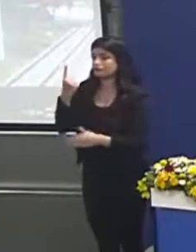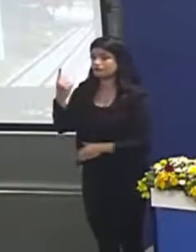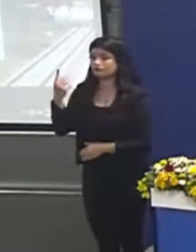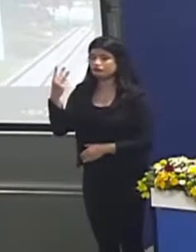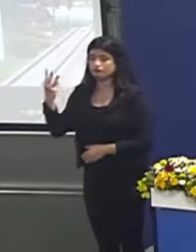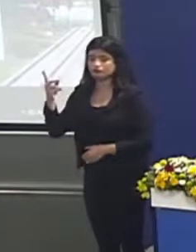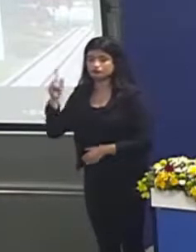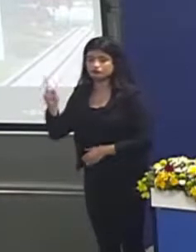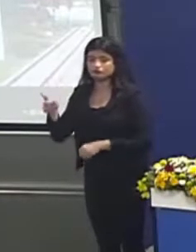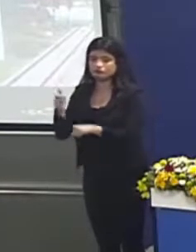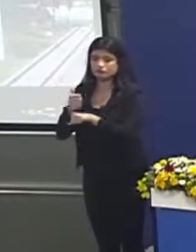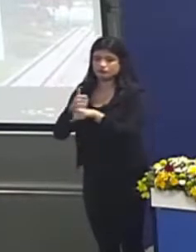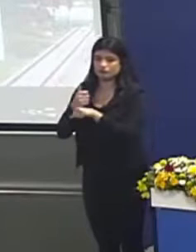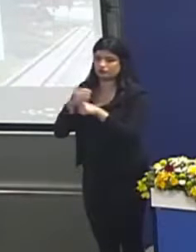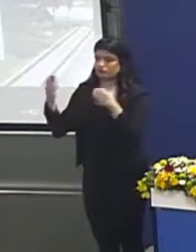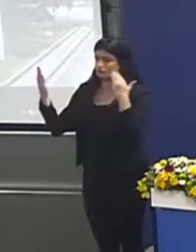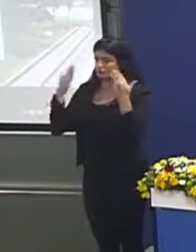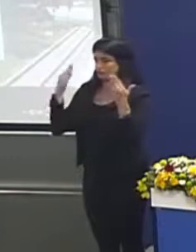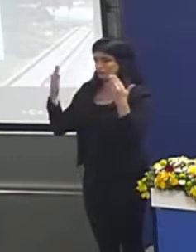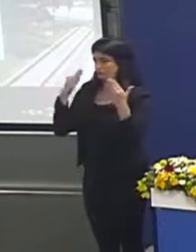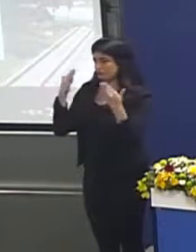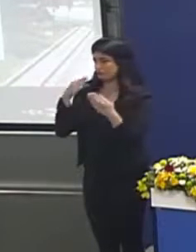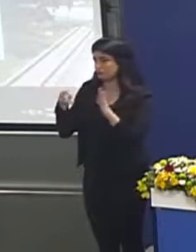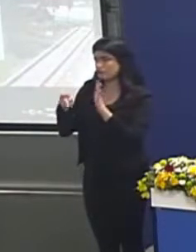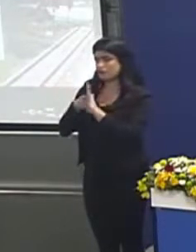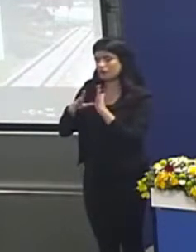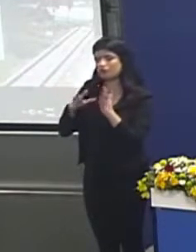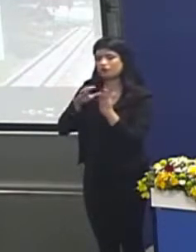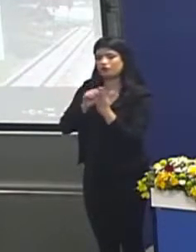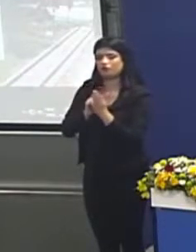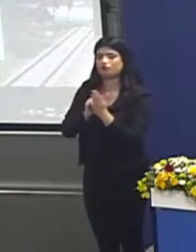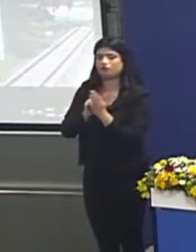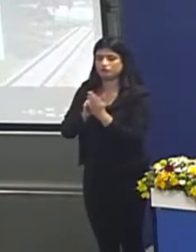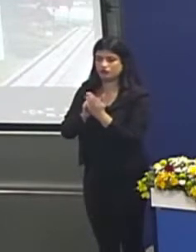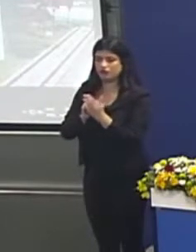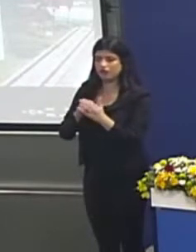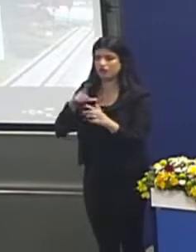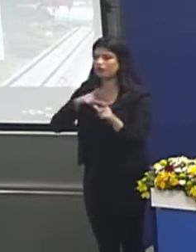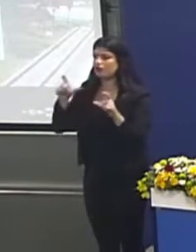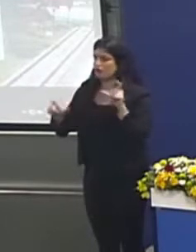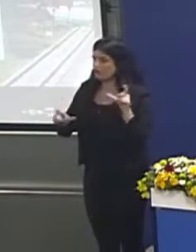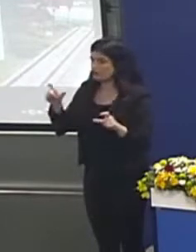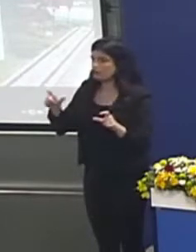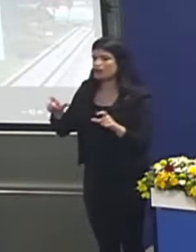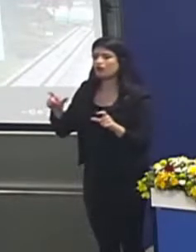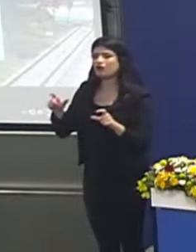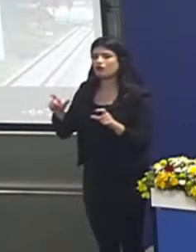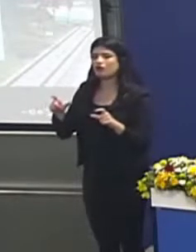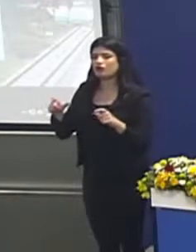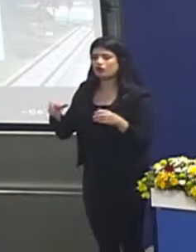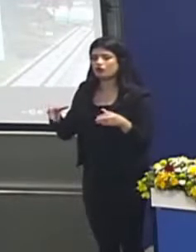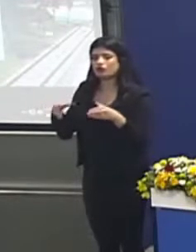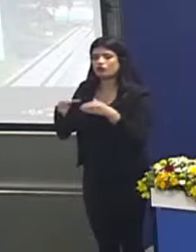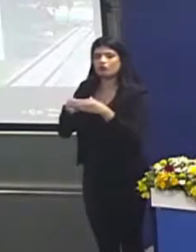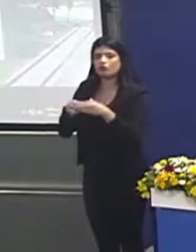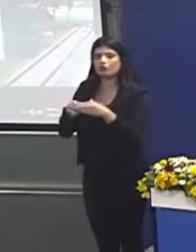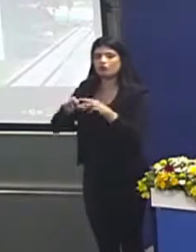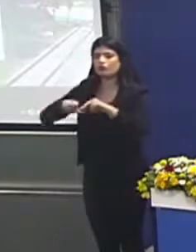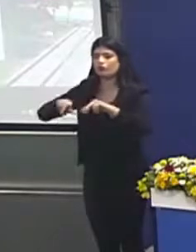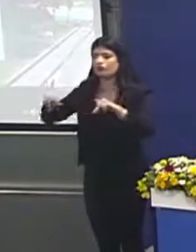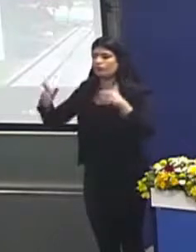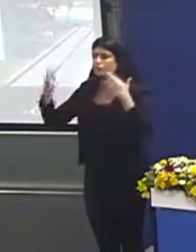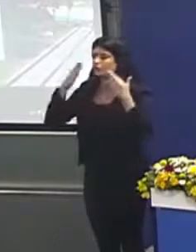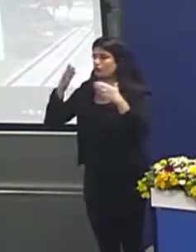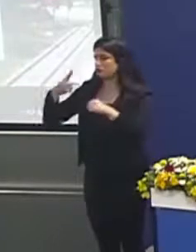mil profissionais da psicologia inscritas em sua base, caracterizando um terço da categoria das psicólogas de todo o